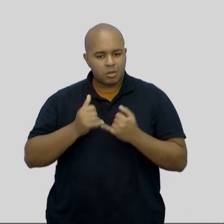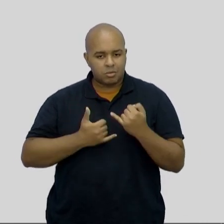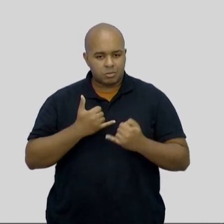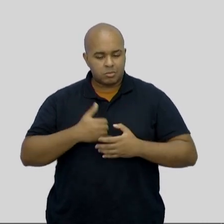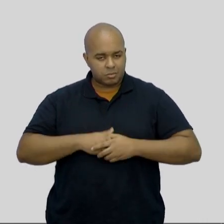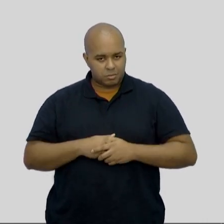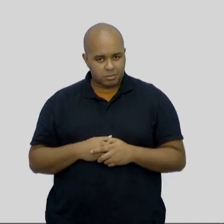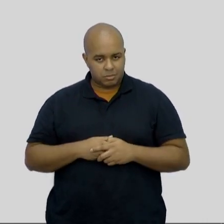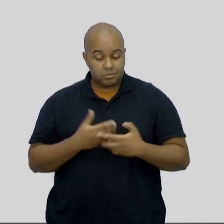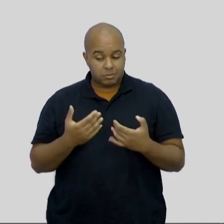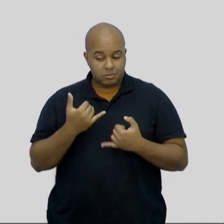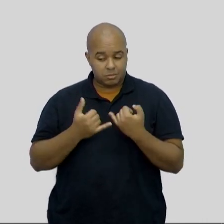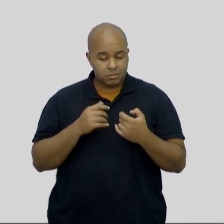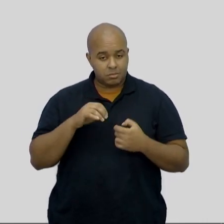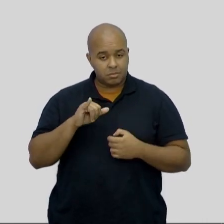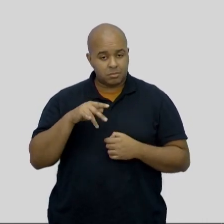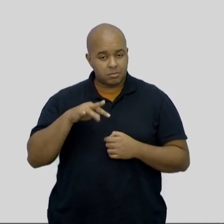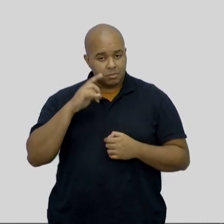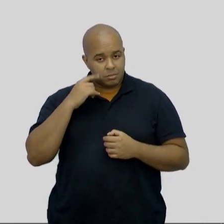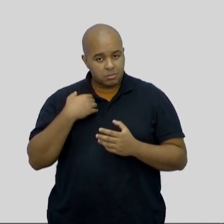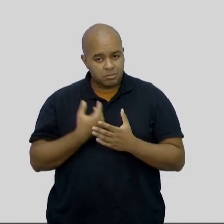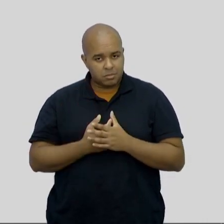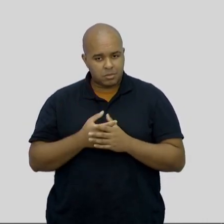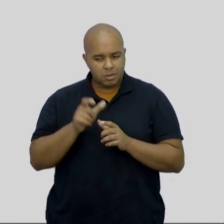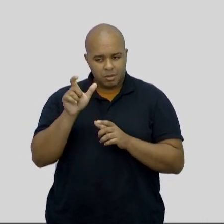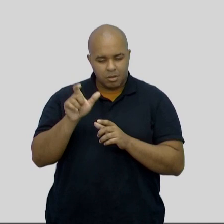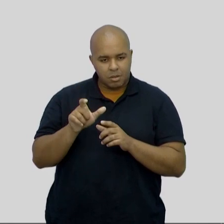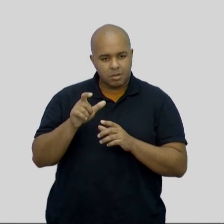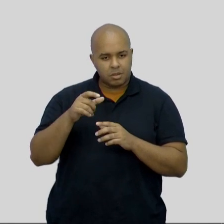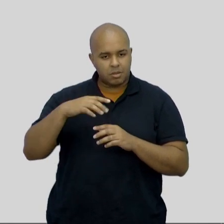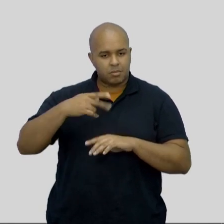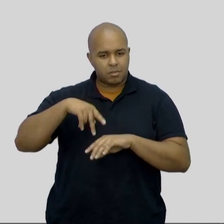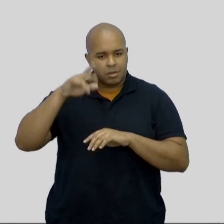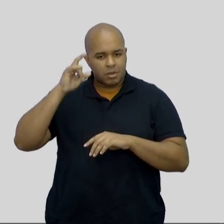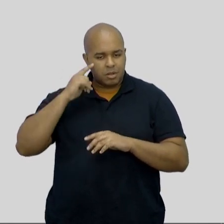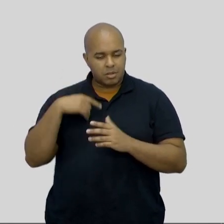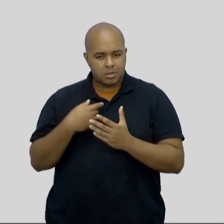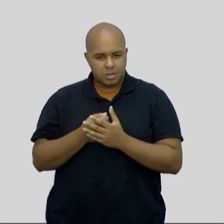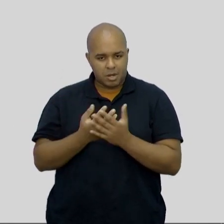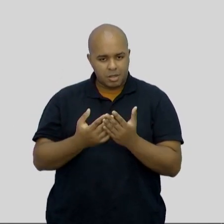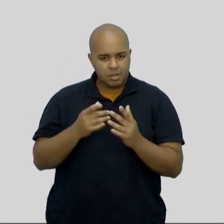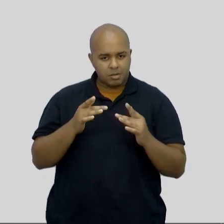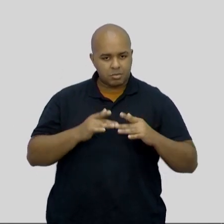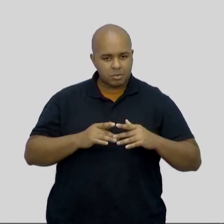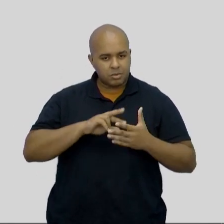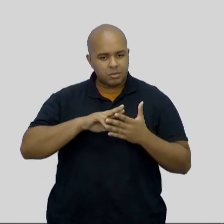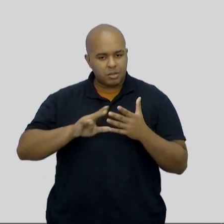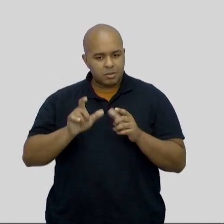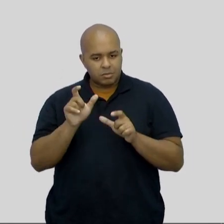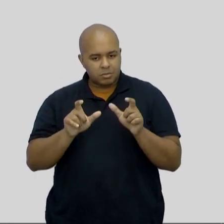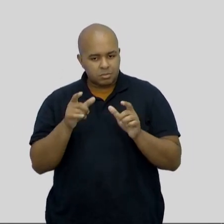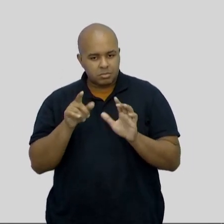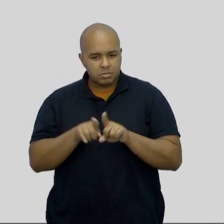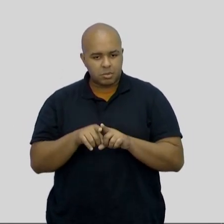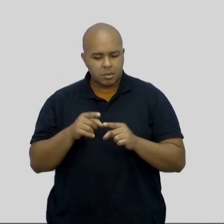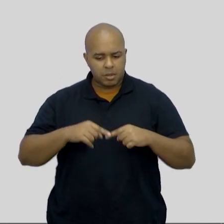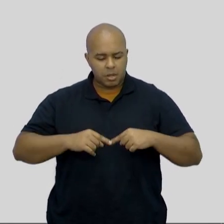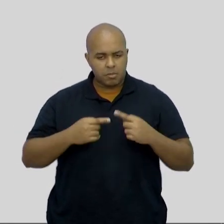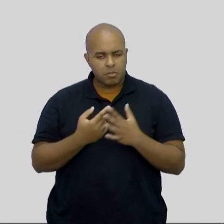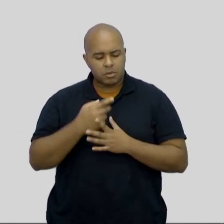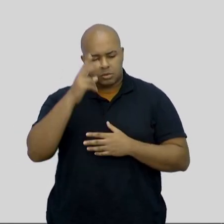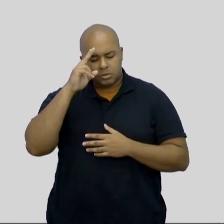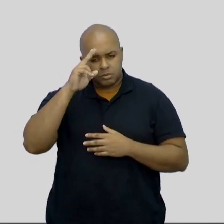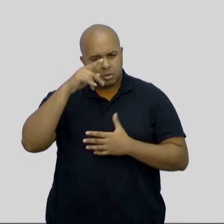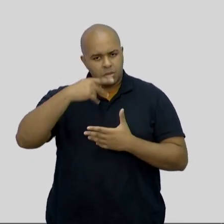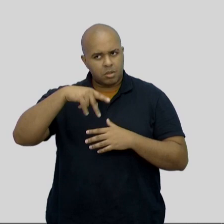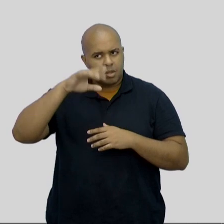Então, o jogo Imhotep, Monumentos Africanos, é um jogo de cartas em que os jogadores entrarão em contato com diferentes monumentos e artefatos da história